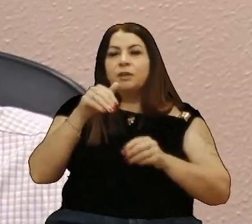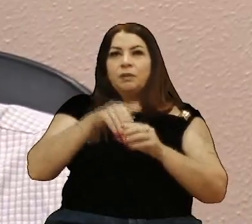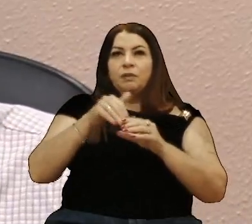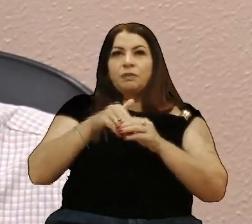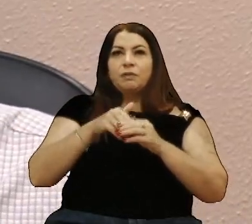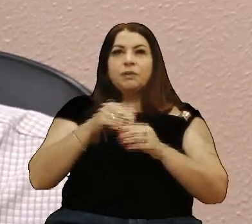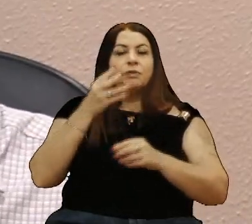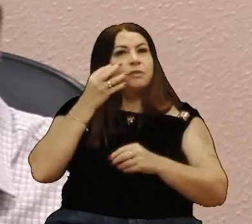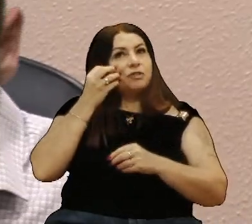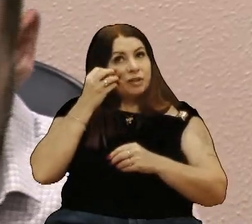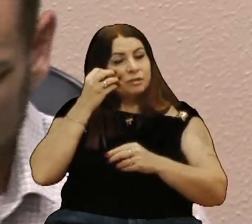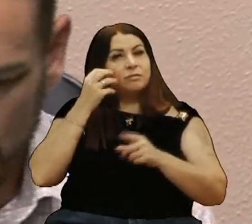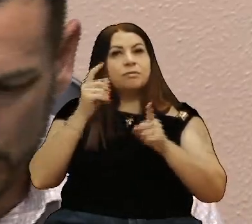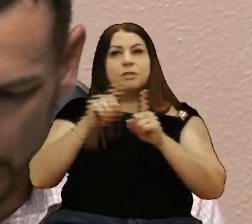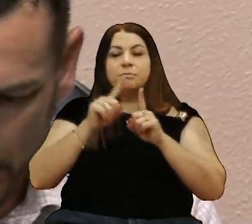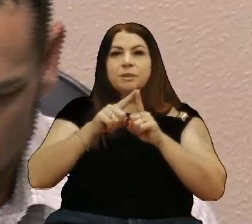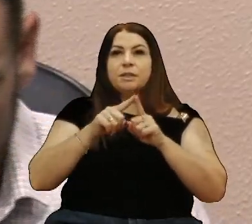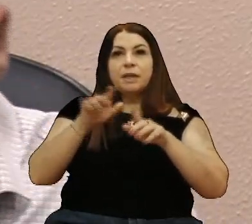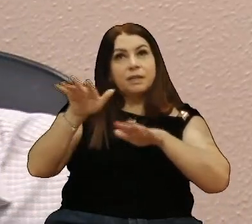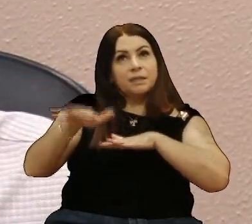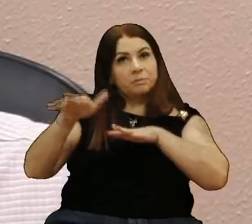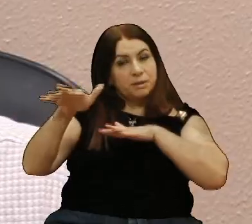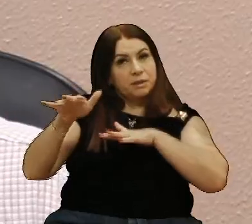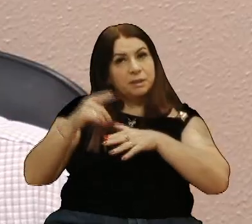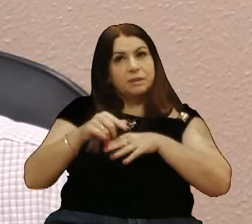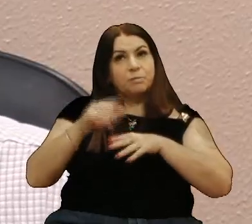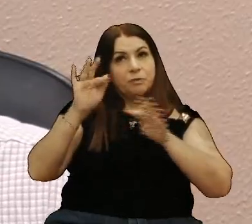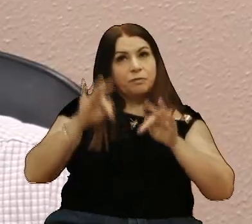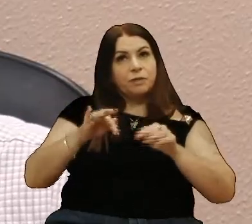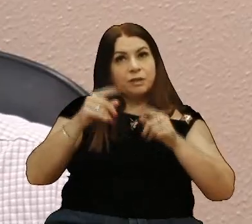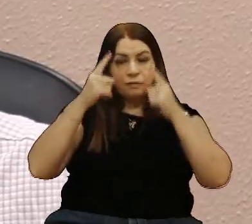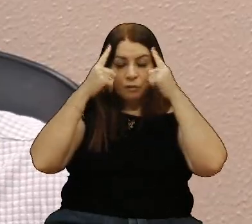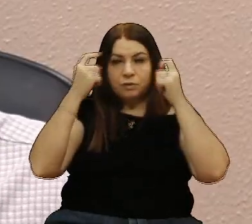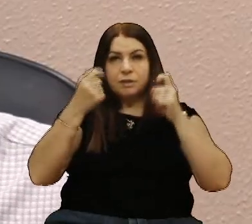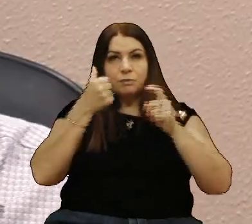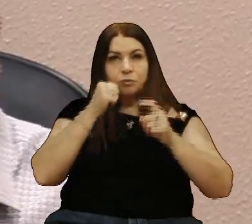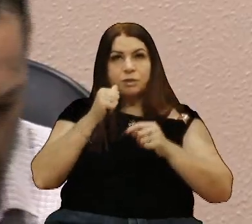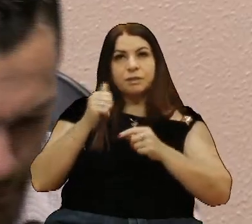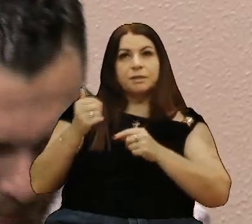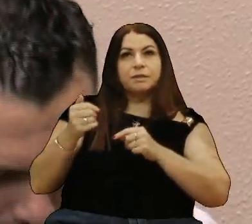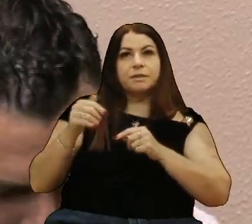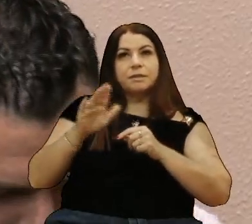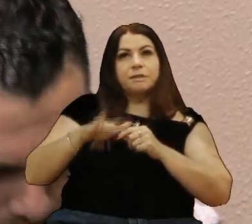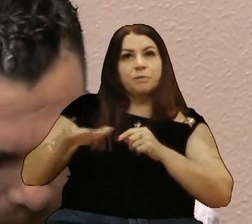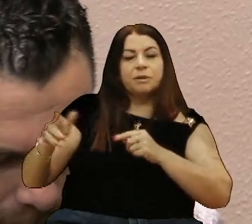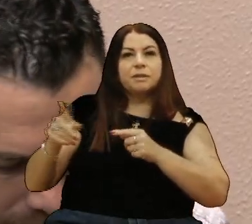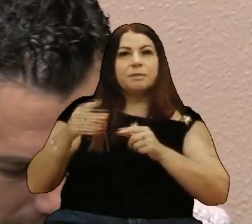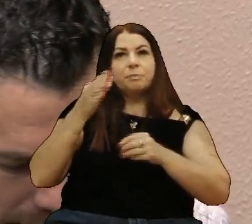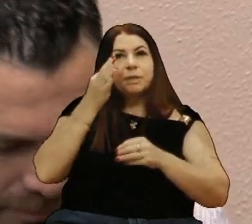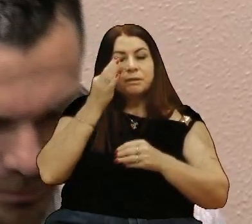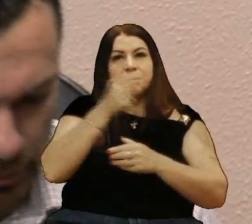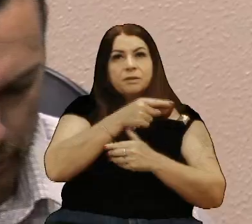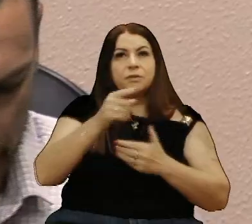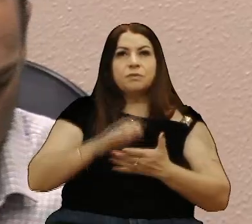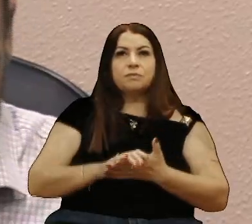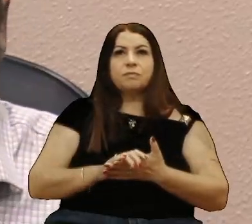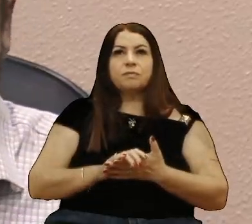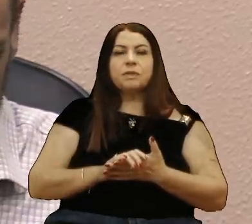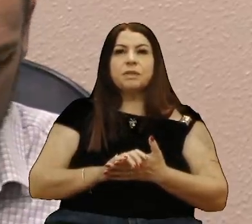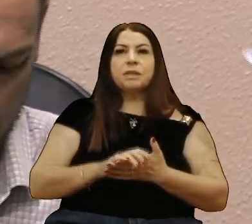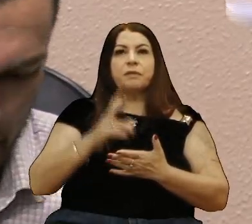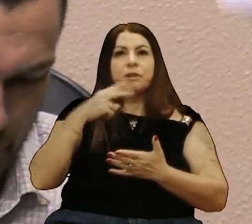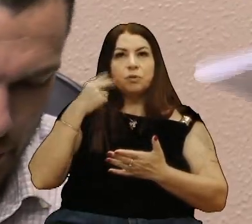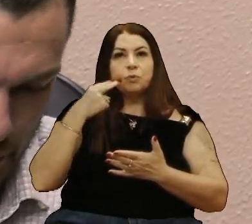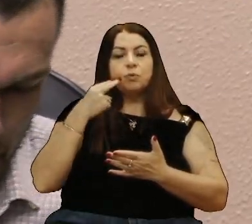vereador Jack em relação à caminhada pelo fim da violência contra as meninas e mulheres. Estivemos presentes, né, essa